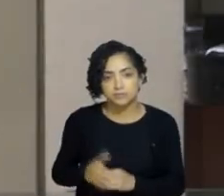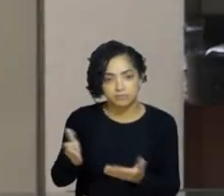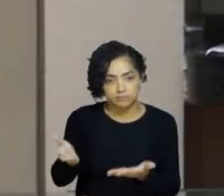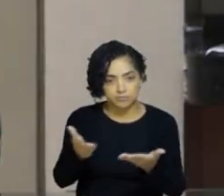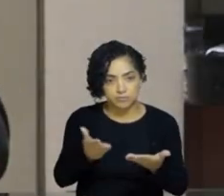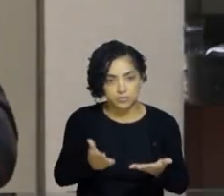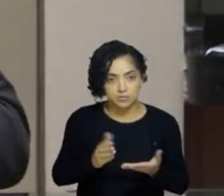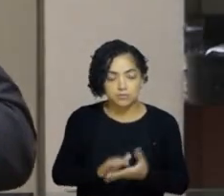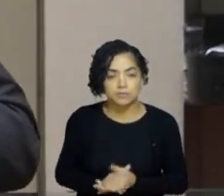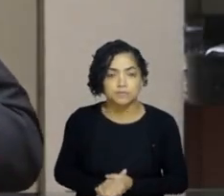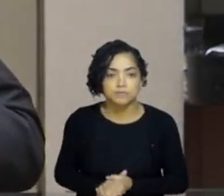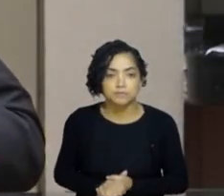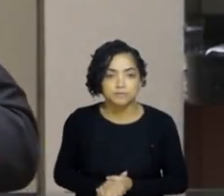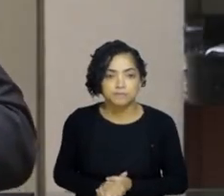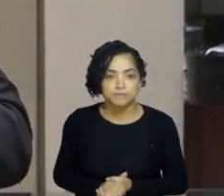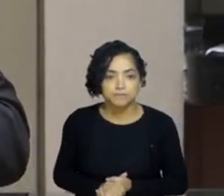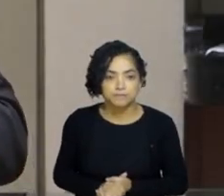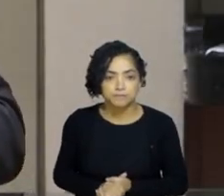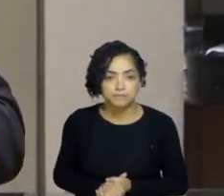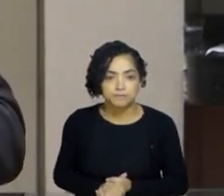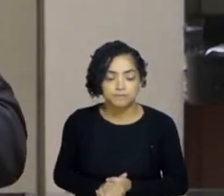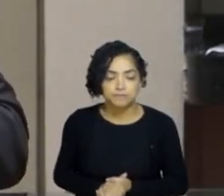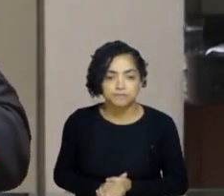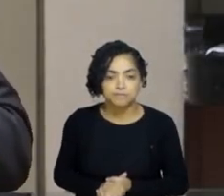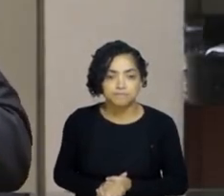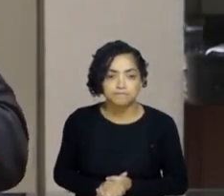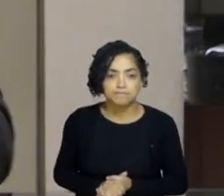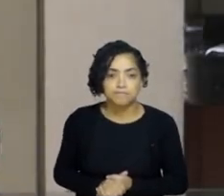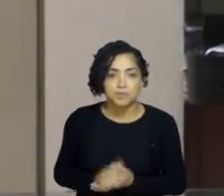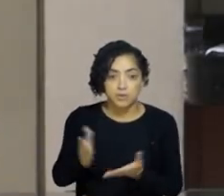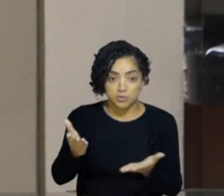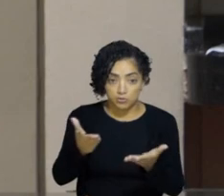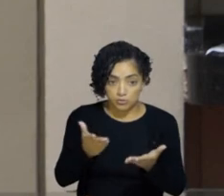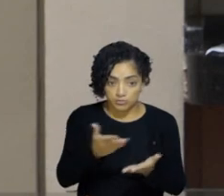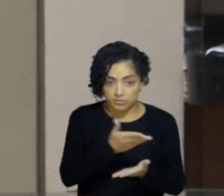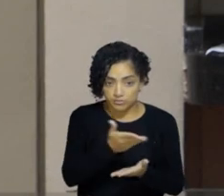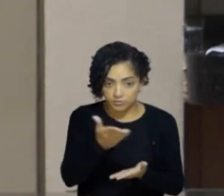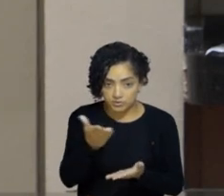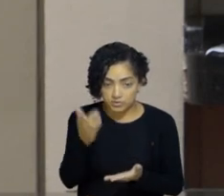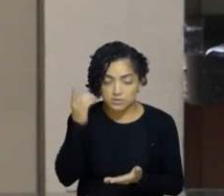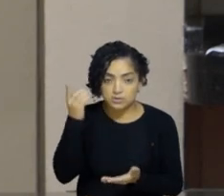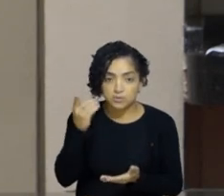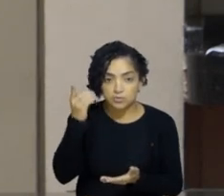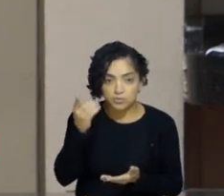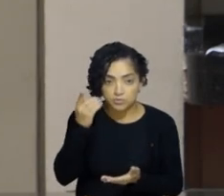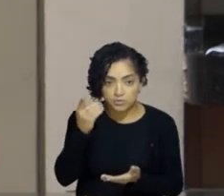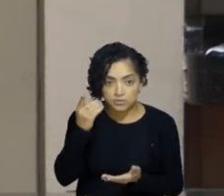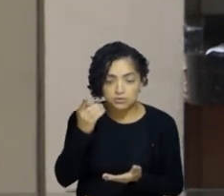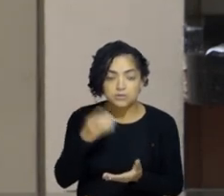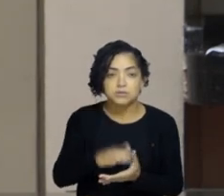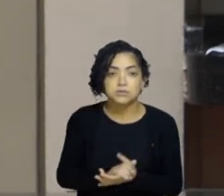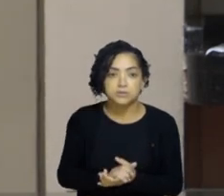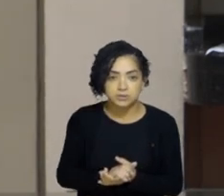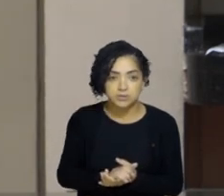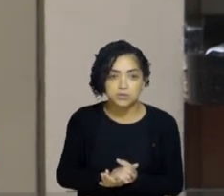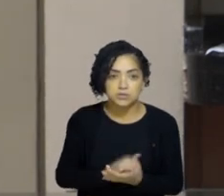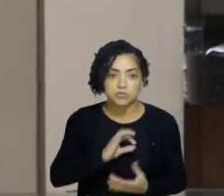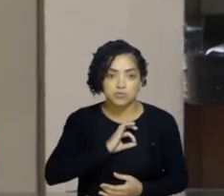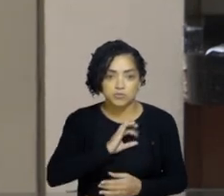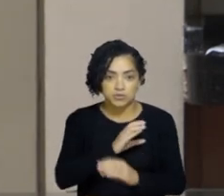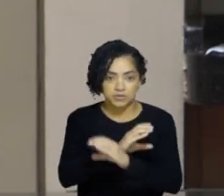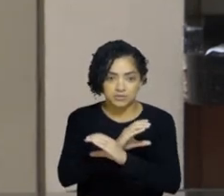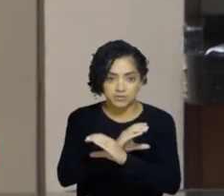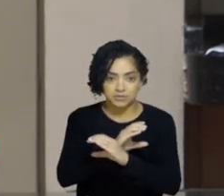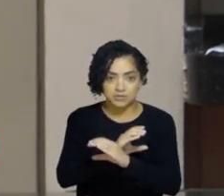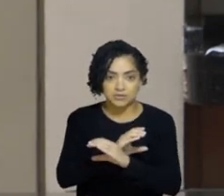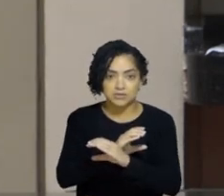delegado Ulisses a tomar seu lugar na tribuna. Também convido a todos os colegas e cumprimento da Polícia Civil para que entrem ao plenário,